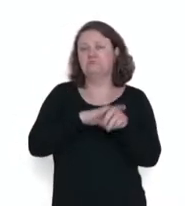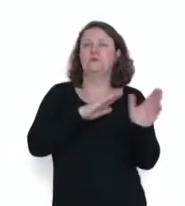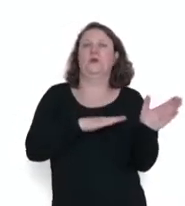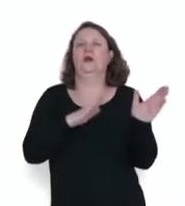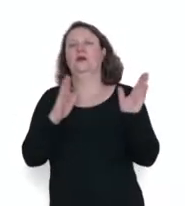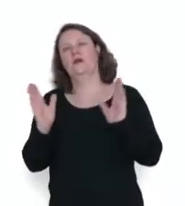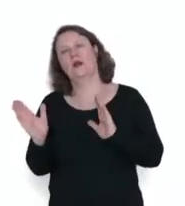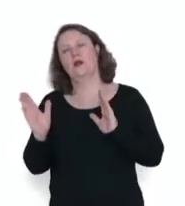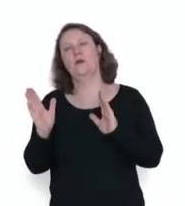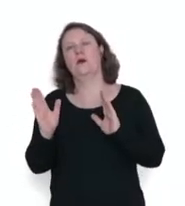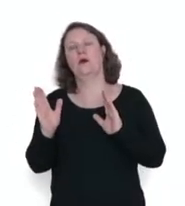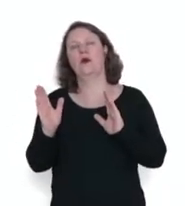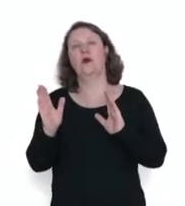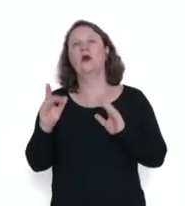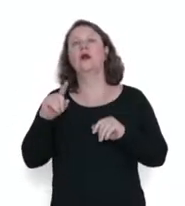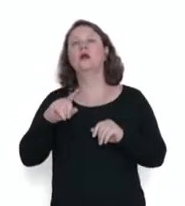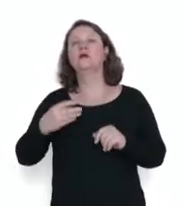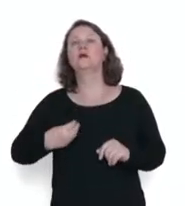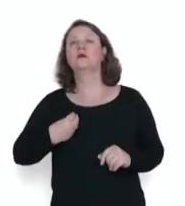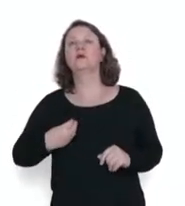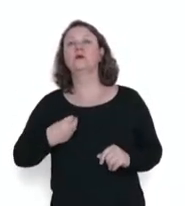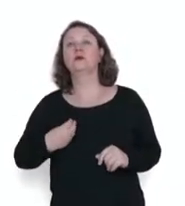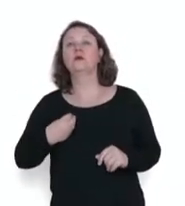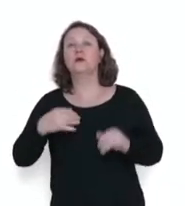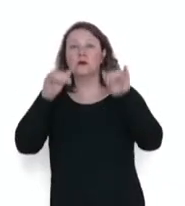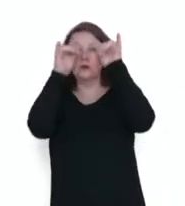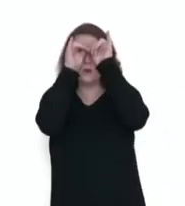ali na Morávia, que fazia parte do Império